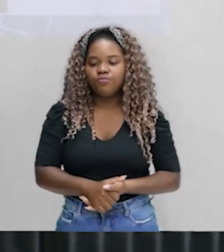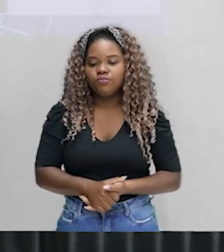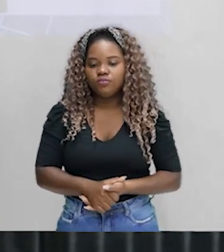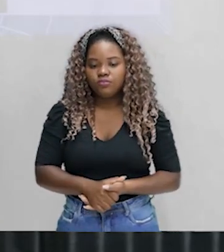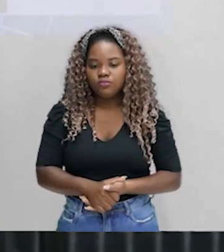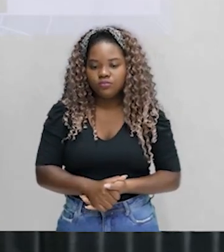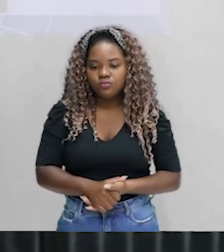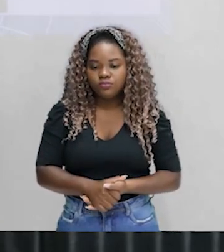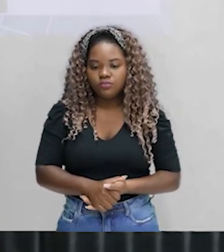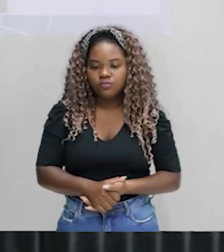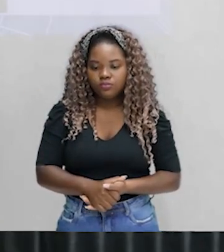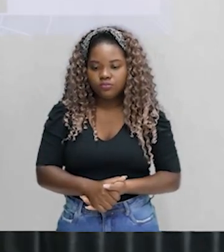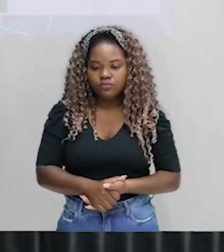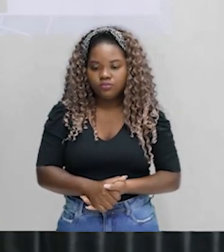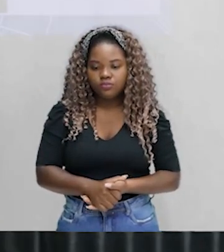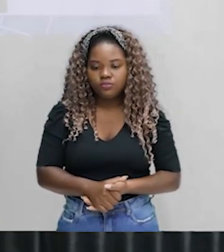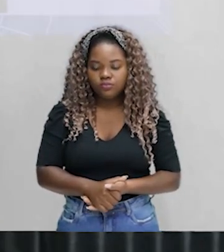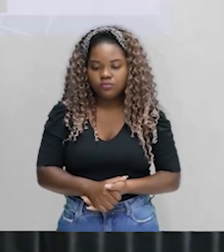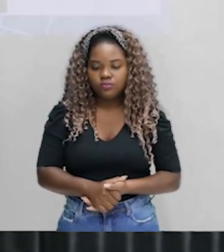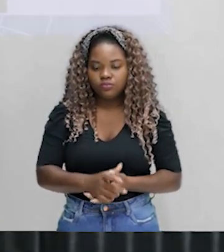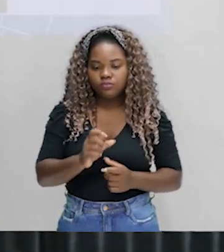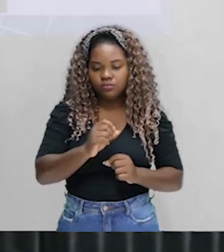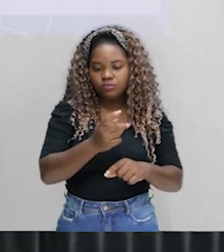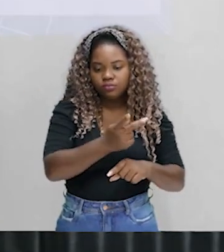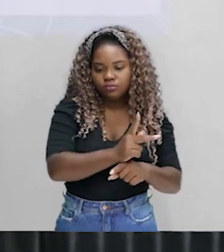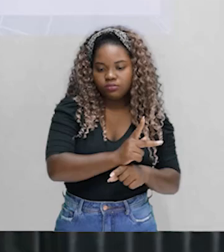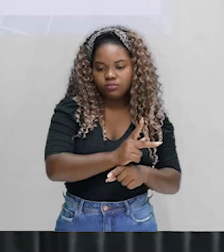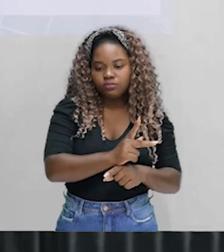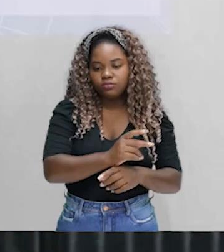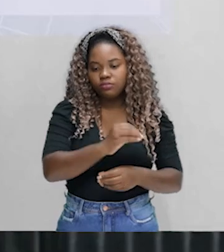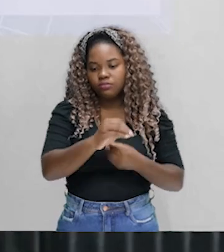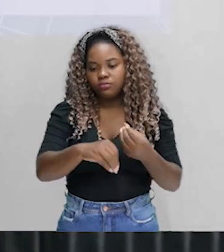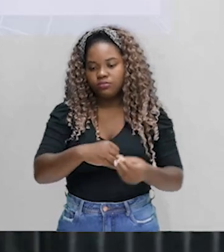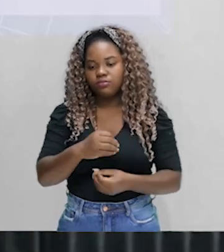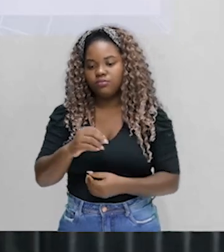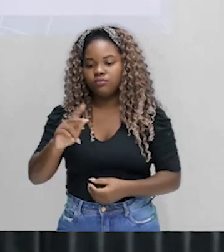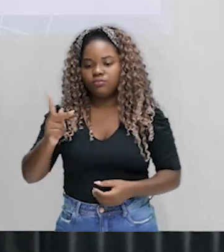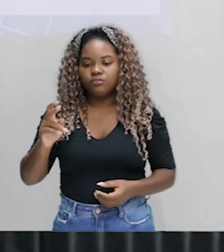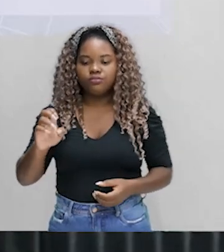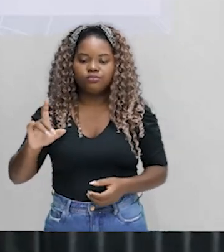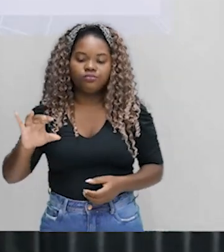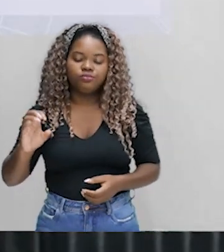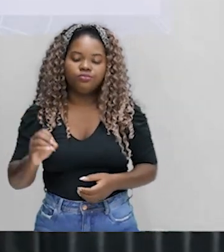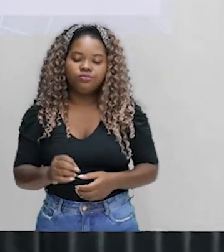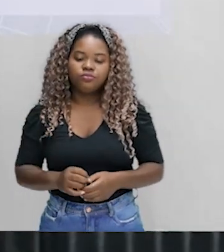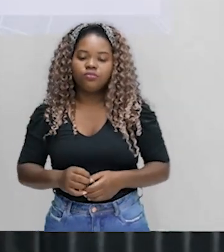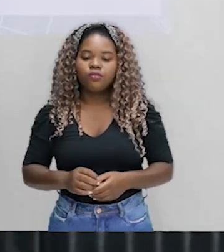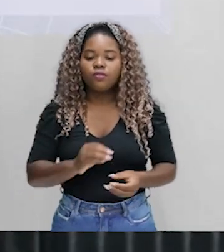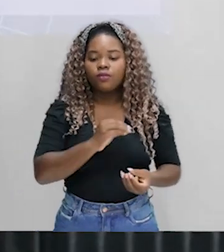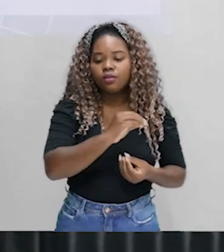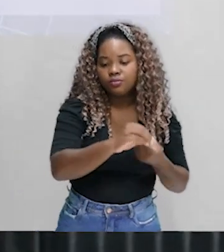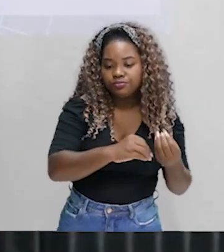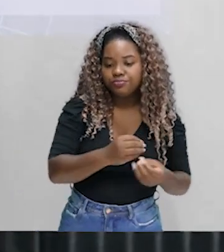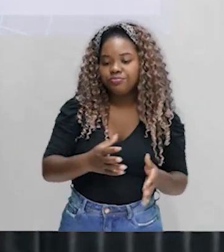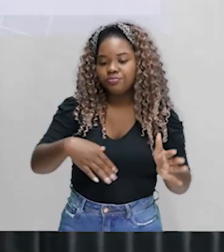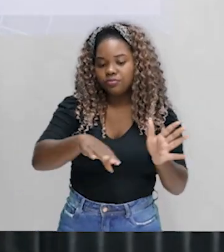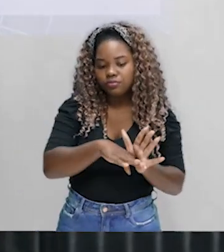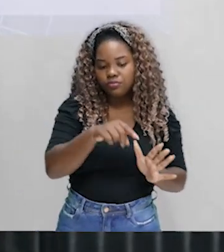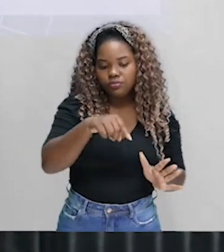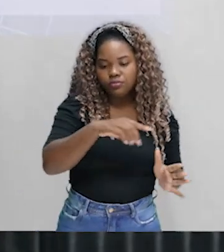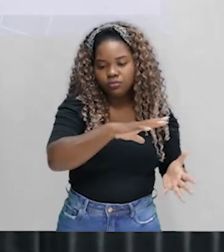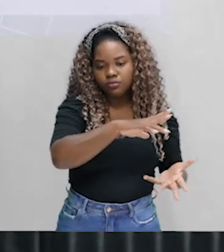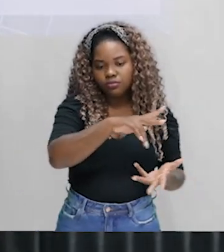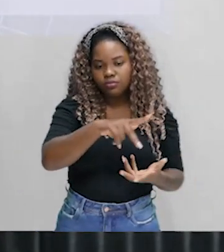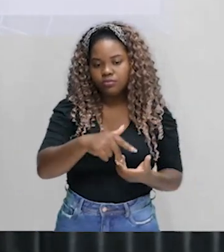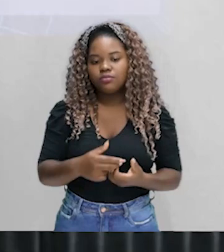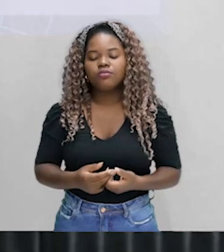são convertidos em gás hélio, tá? E aí essa radiação ela chega no nosso planeta